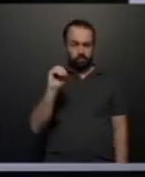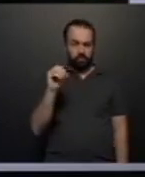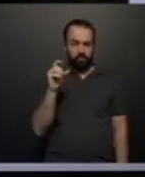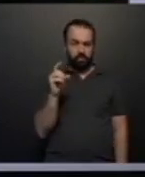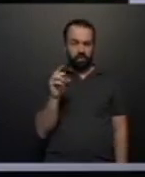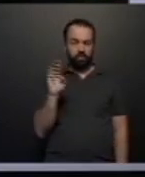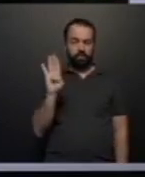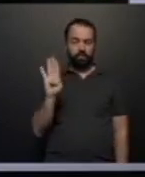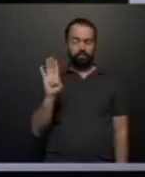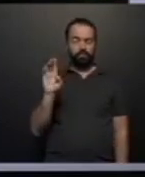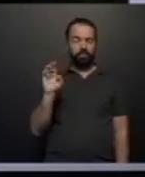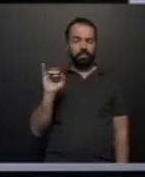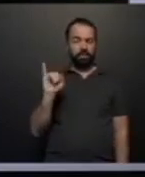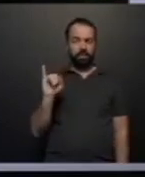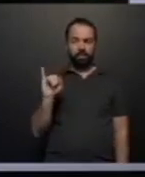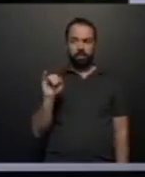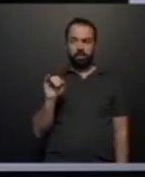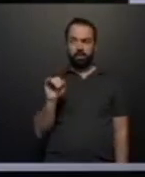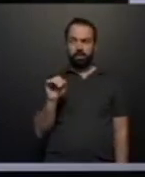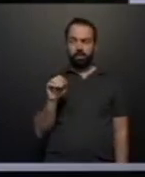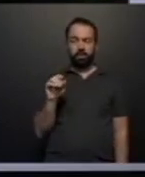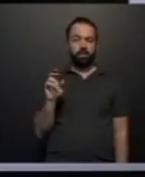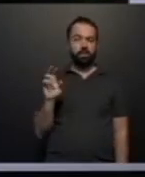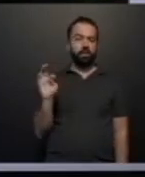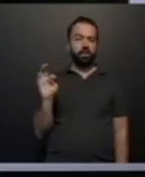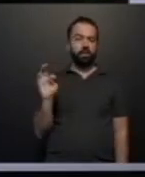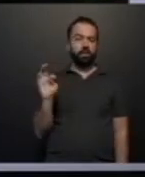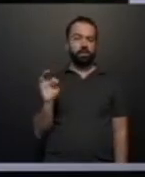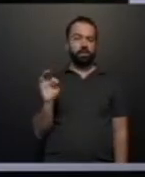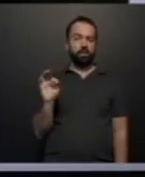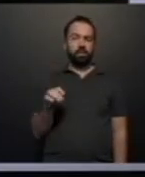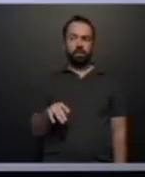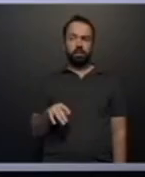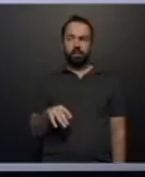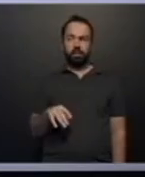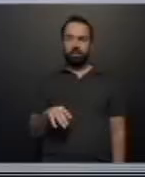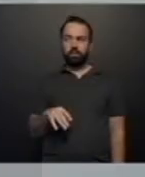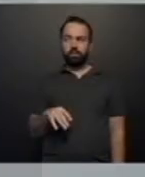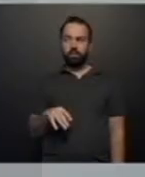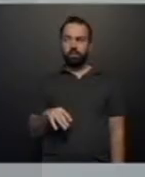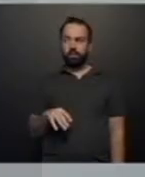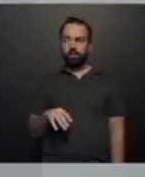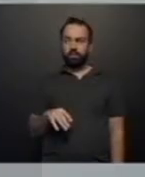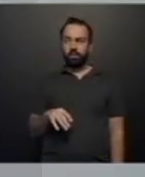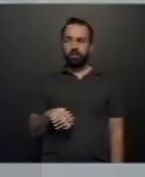bit, o 1 é um bit, o outro 0 é um bit, e assim por diante.